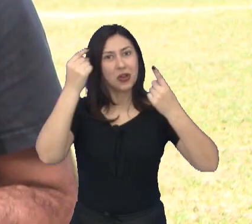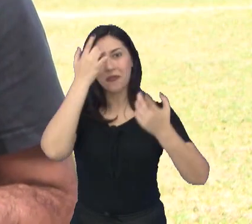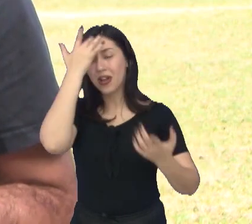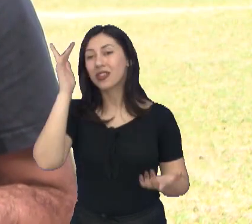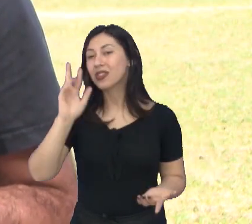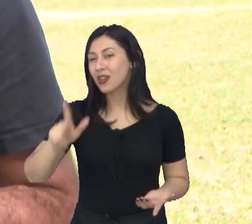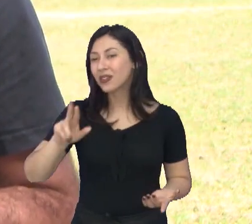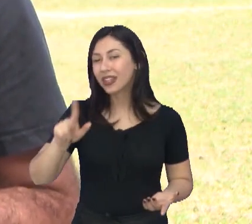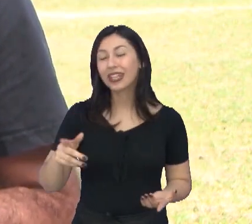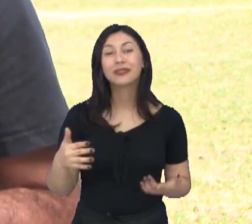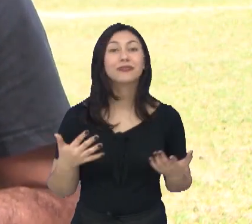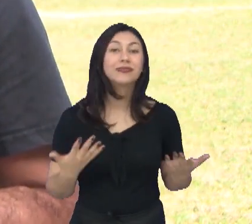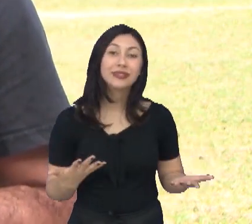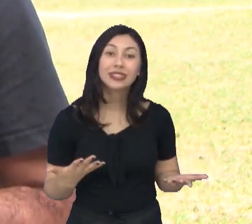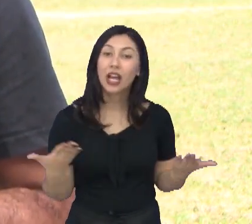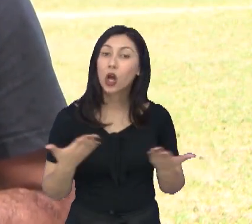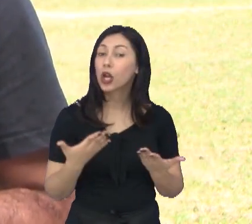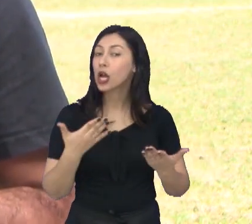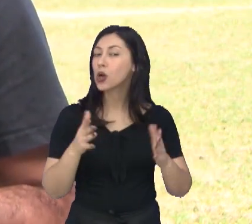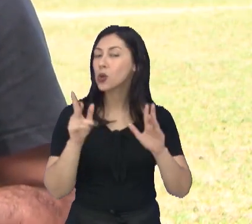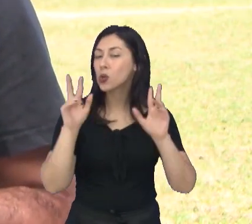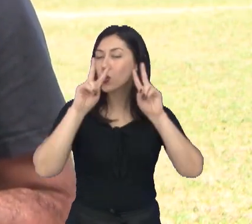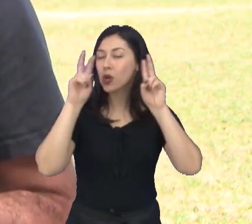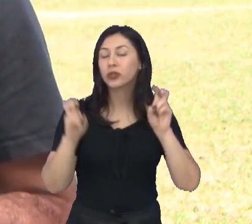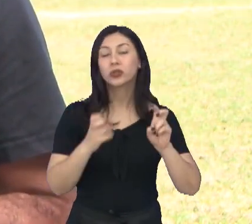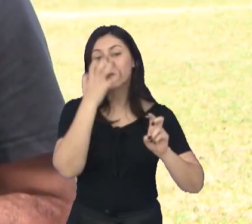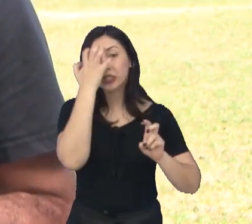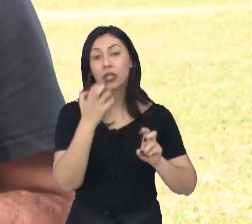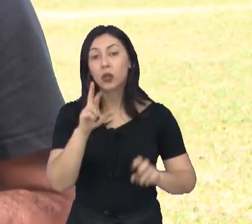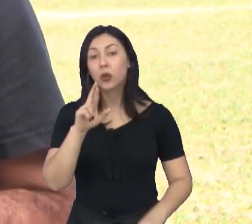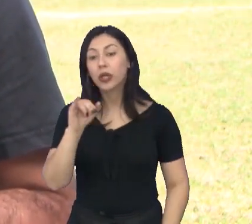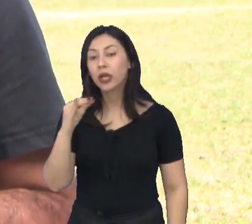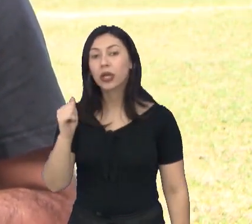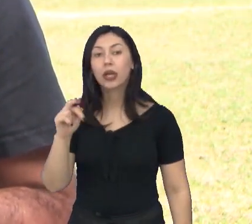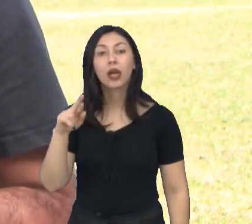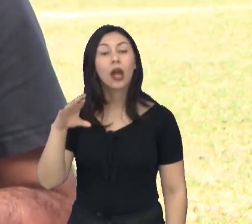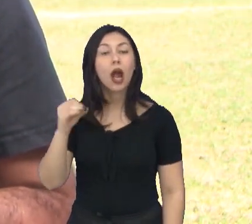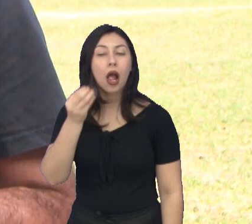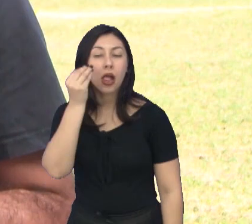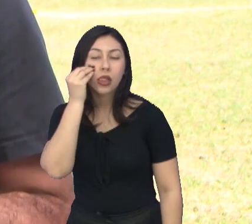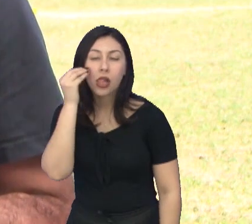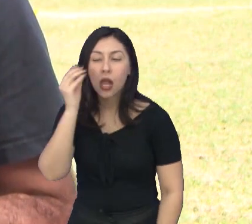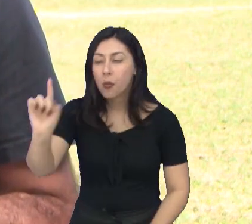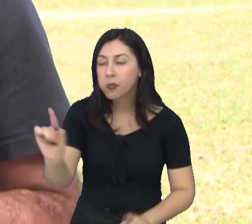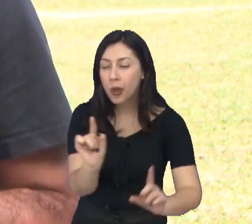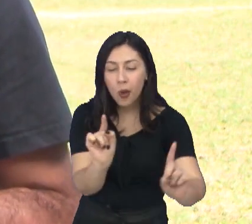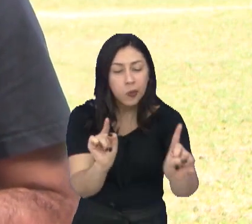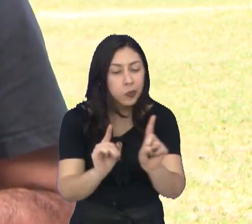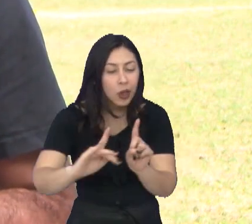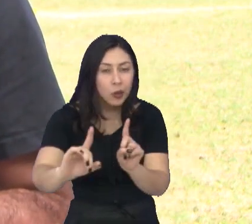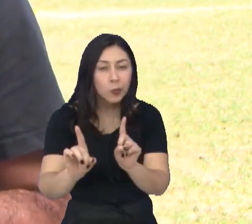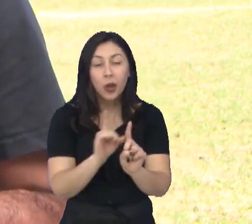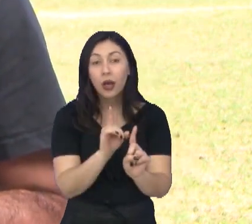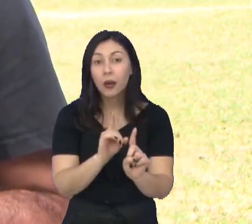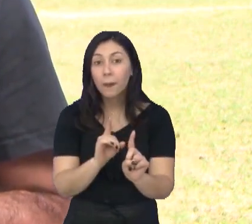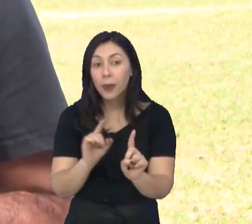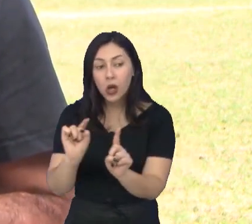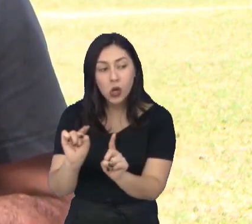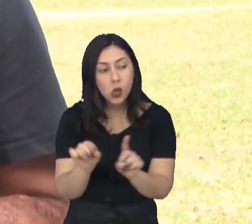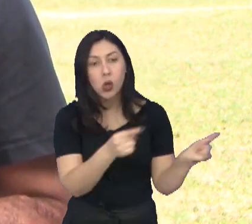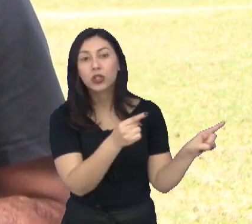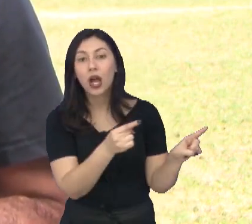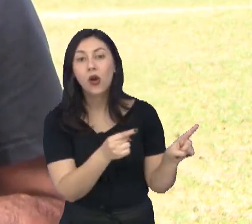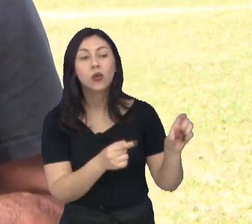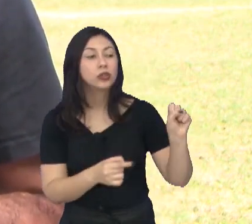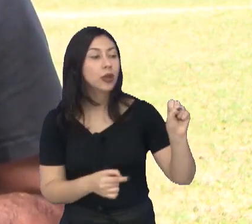falando sério, papo de tática, Ricardo Costa testa várias alternativas para tentar surpreender o São Bernardo, um adversário conhecido da